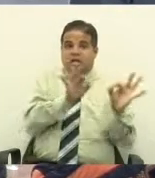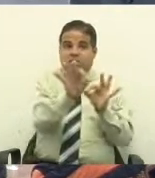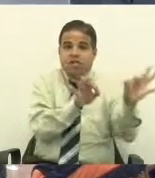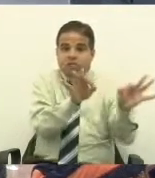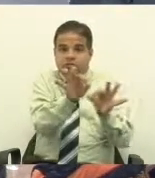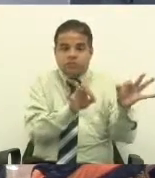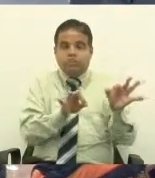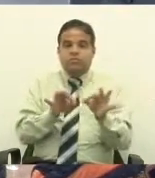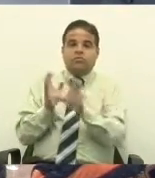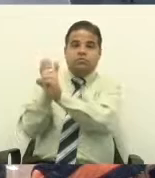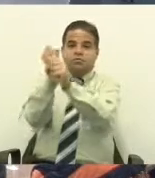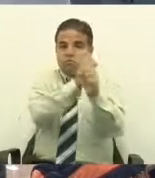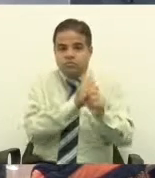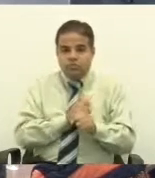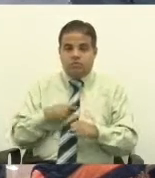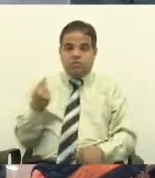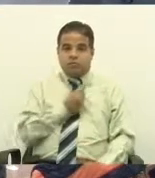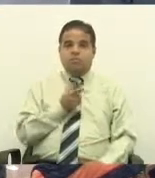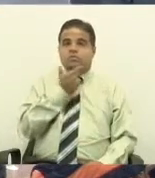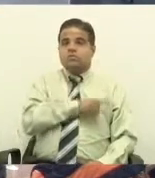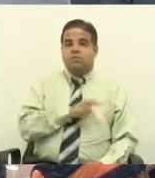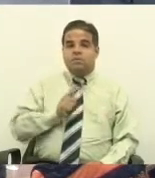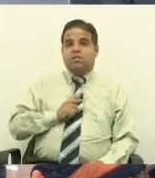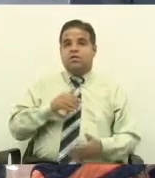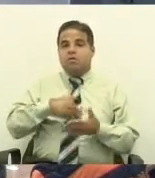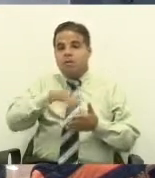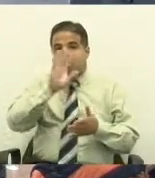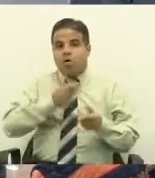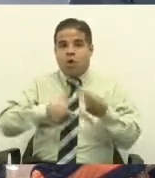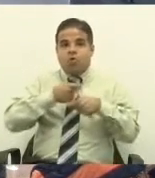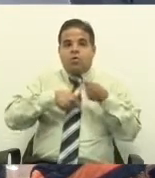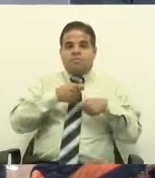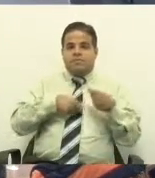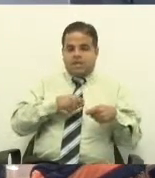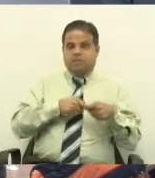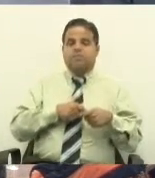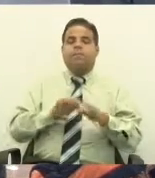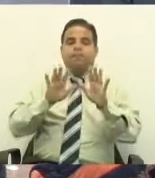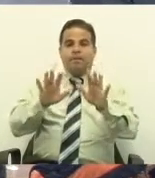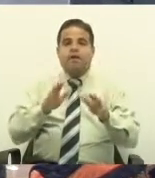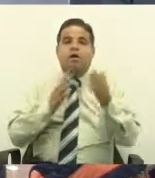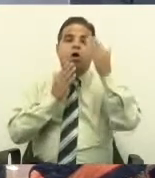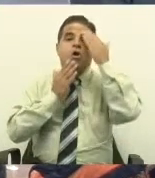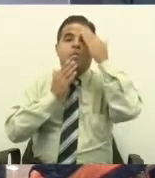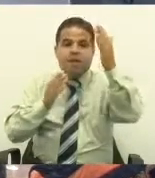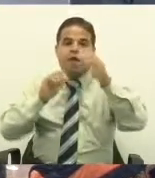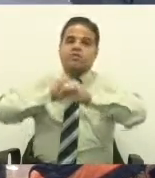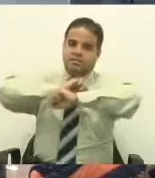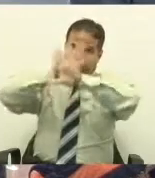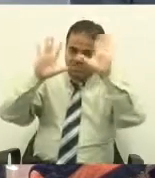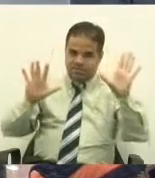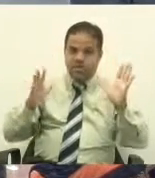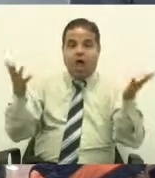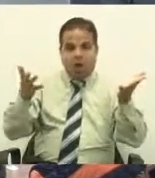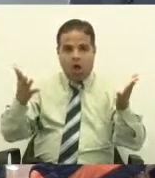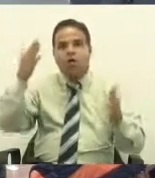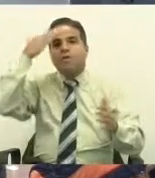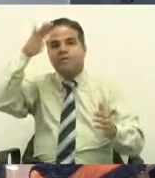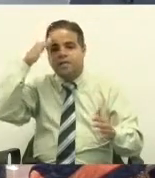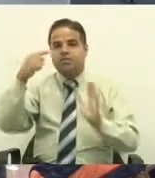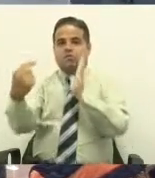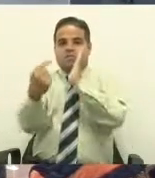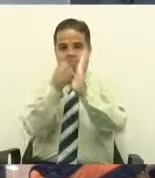ajuste nas contas para que a gente consiga ter uma maior economicidade? Obrigado pelo teu esclarecimento, eu entendi agora a tua